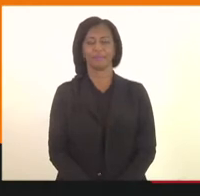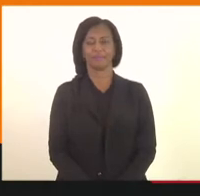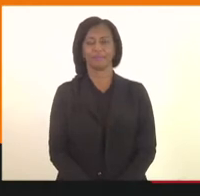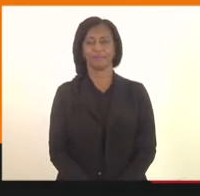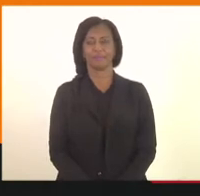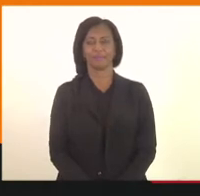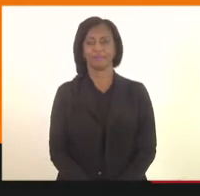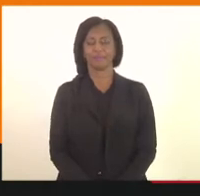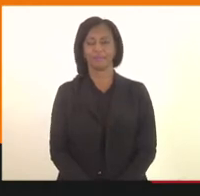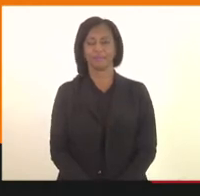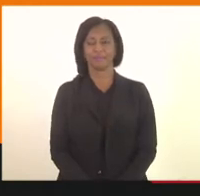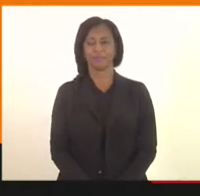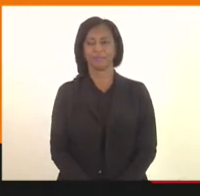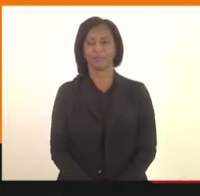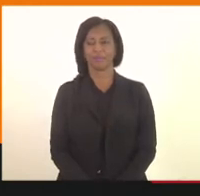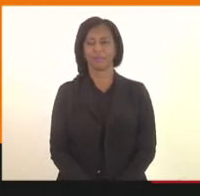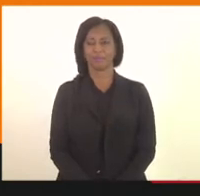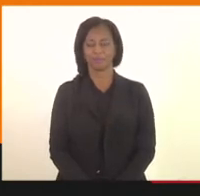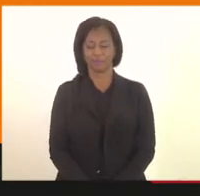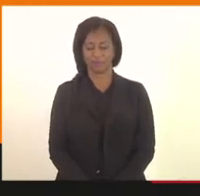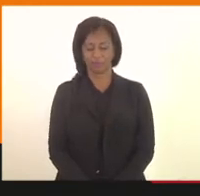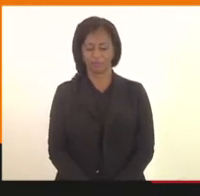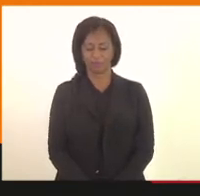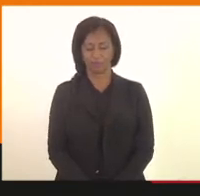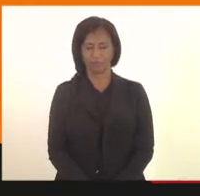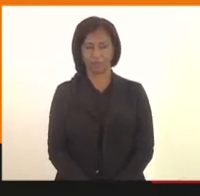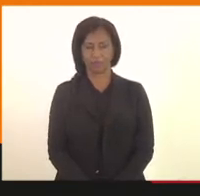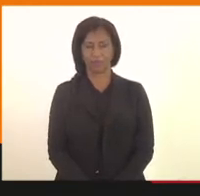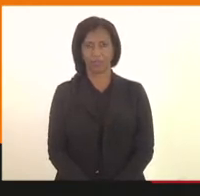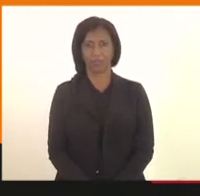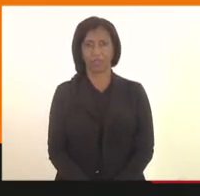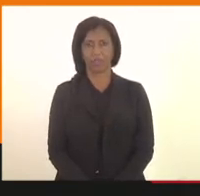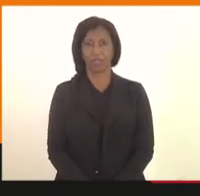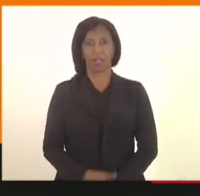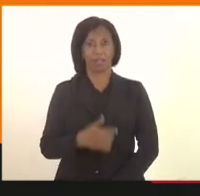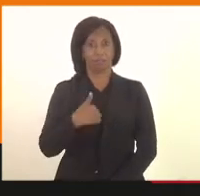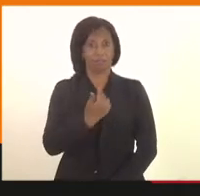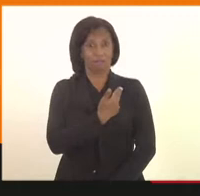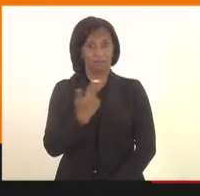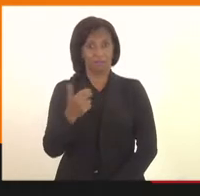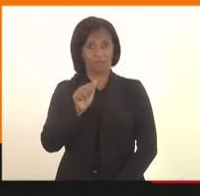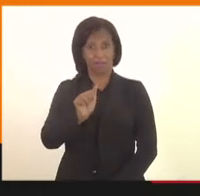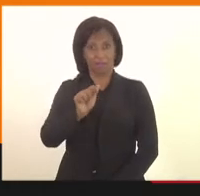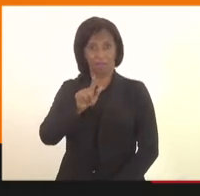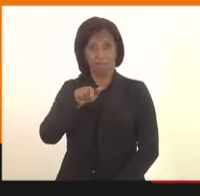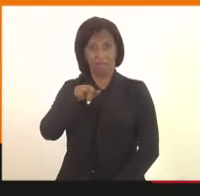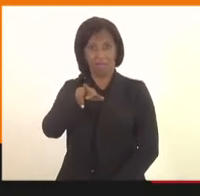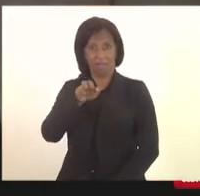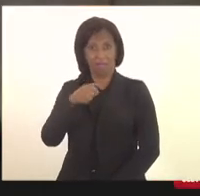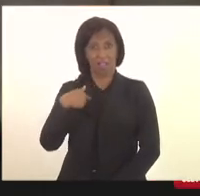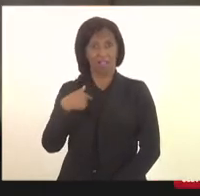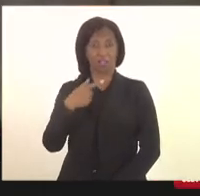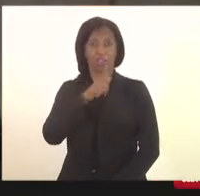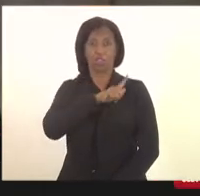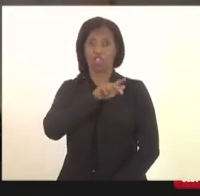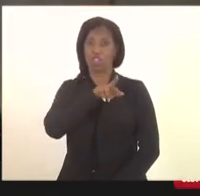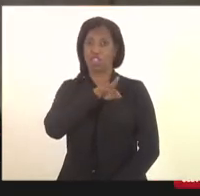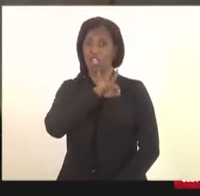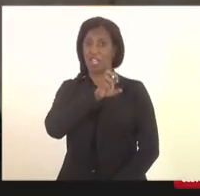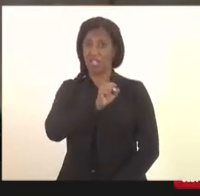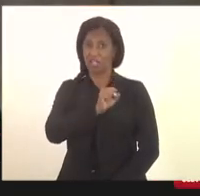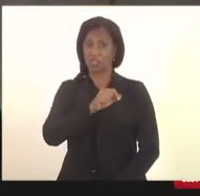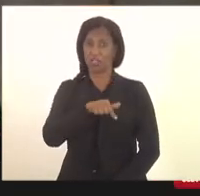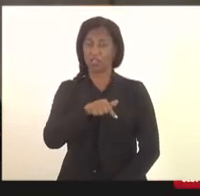Obrigado, Beatriz. E como foi comentado, me chamo Alex Mendes, sou gerente tributário aqui na Repsol Sinopec Brasil